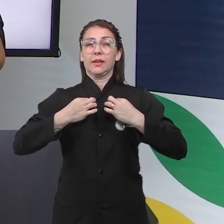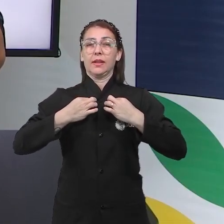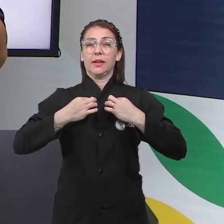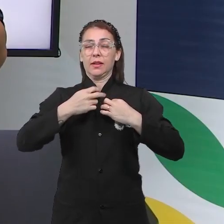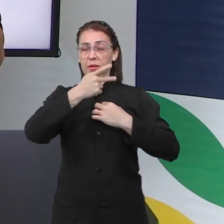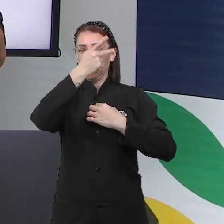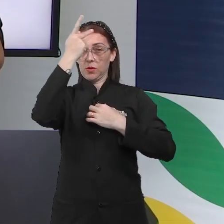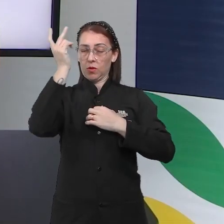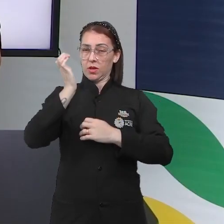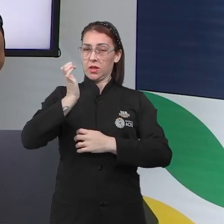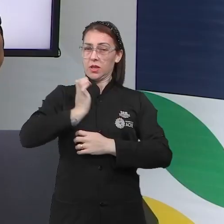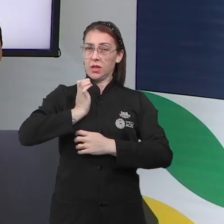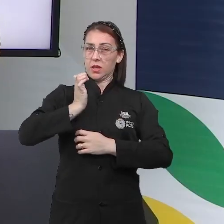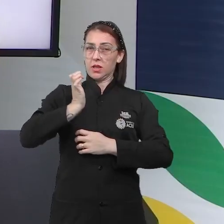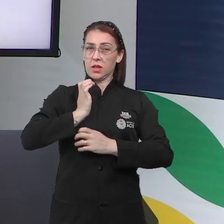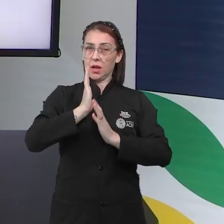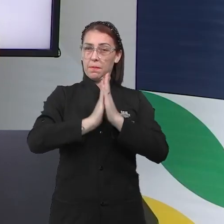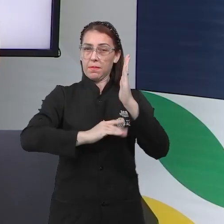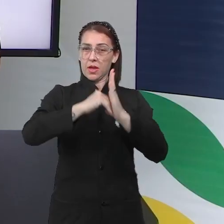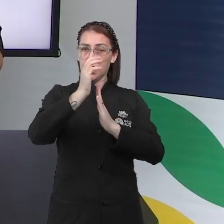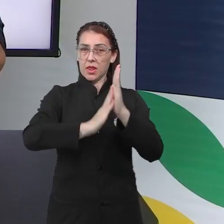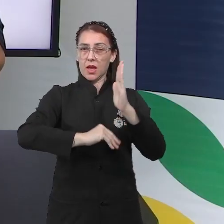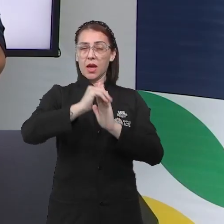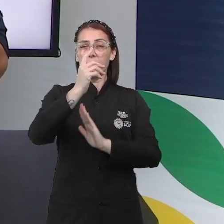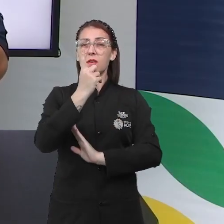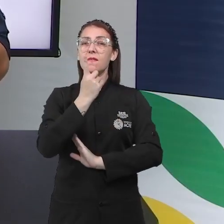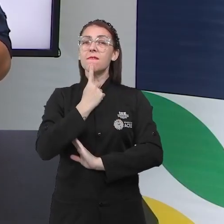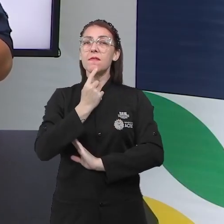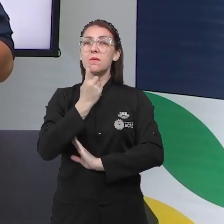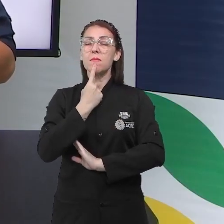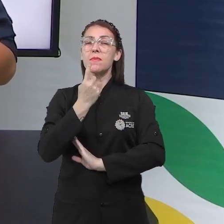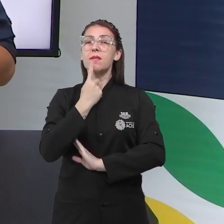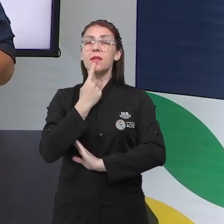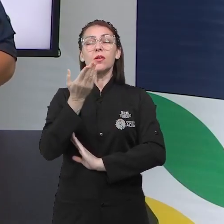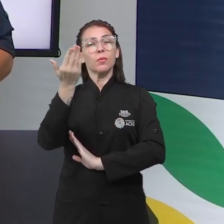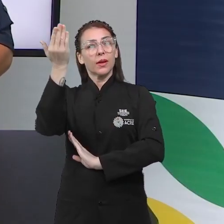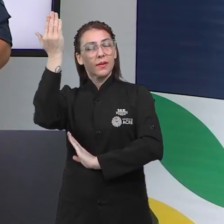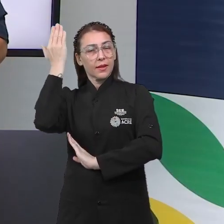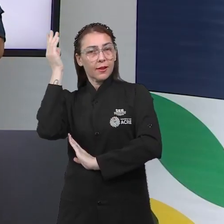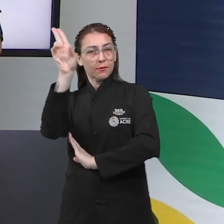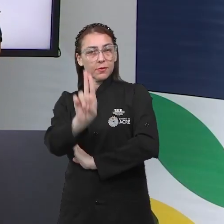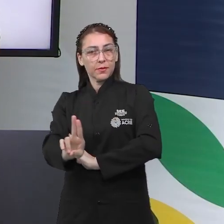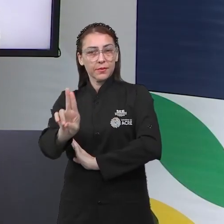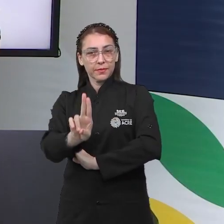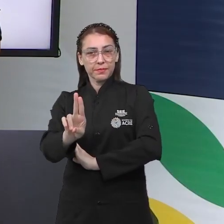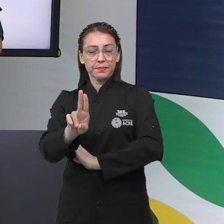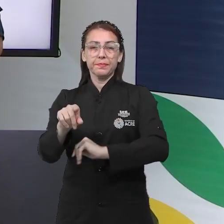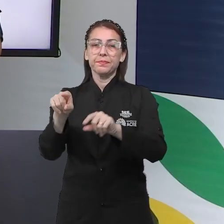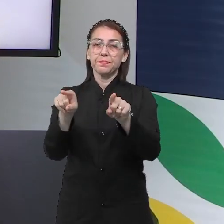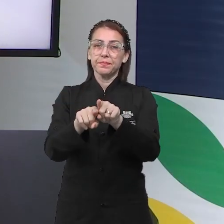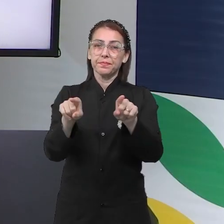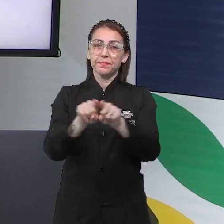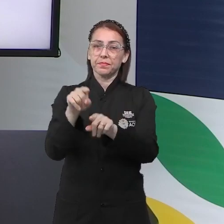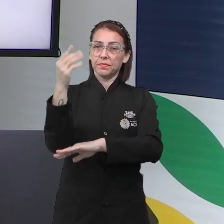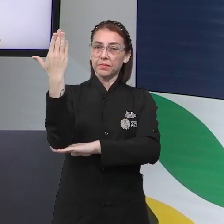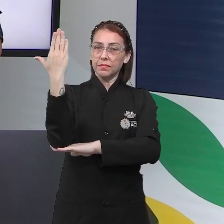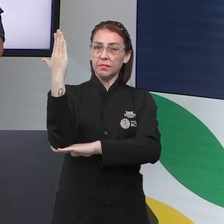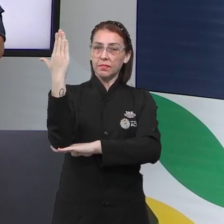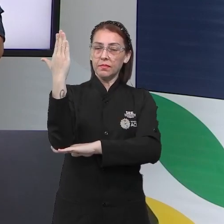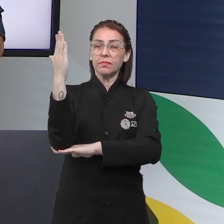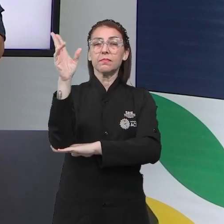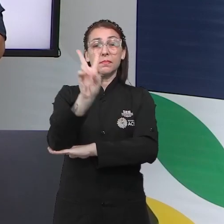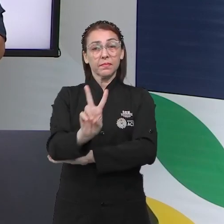das pessoas mais ricas, tingir de vermelho. Usava-se muito esse recurso na época. Outra coisa, a madeira também ela era